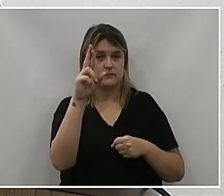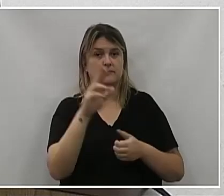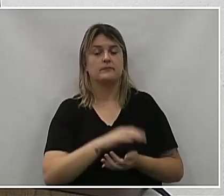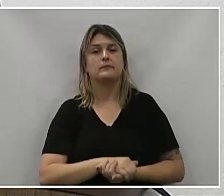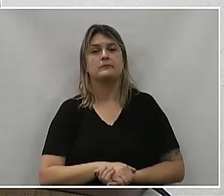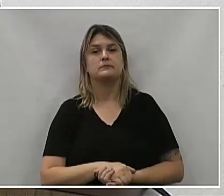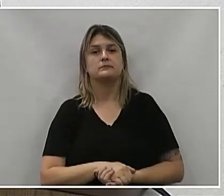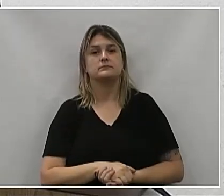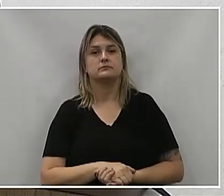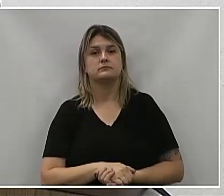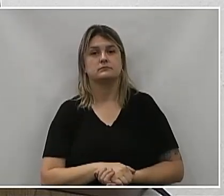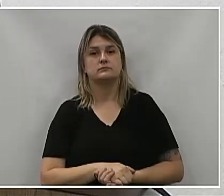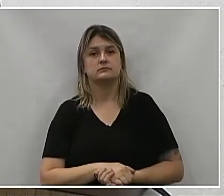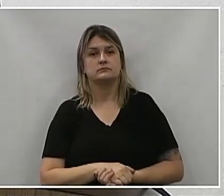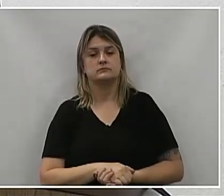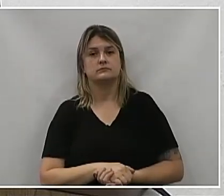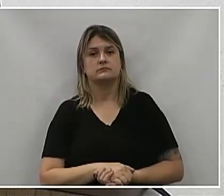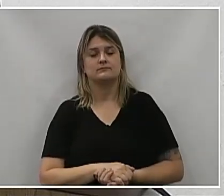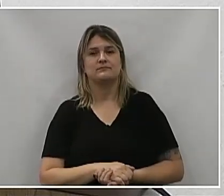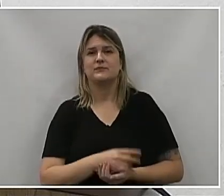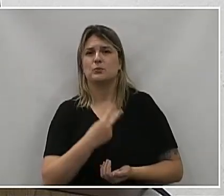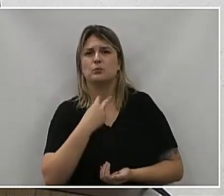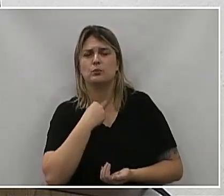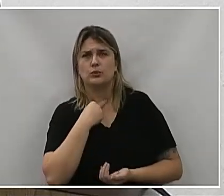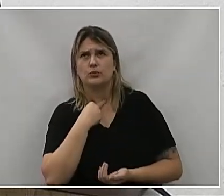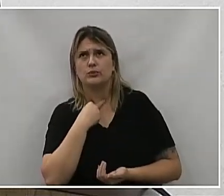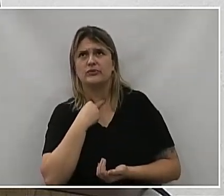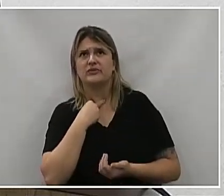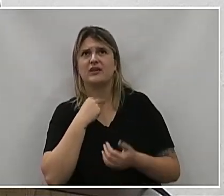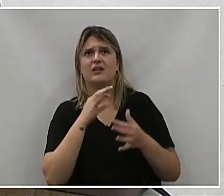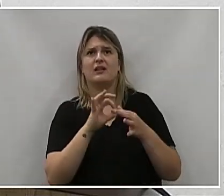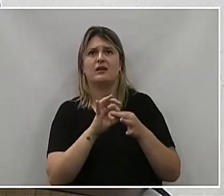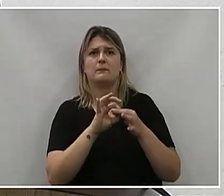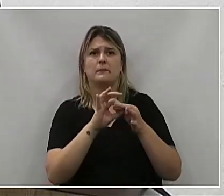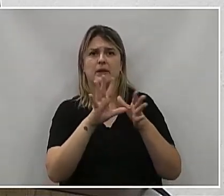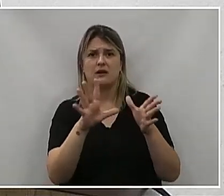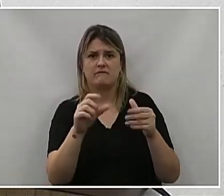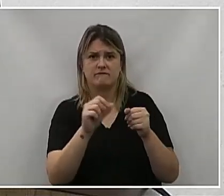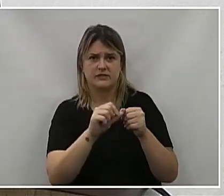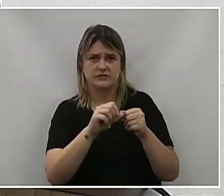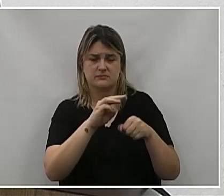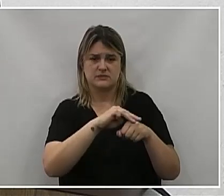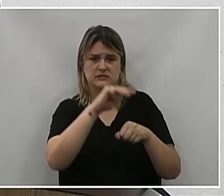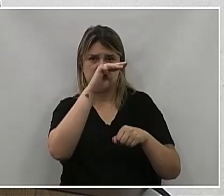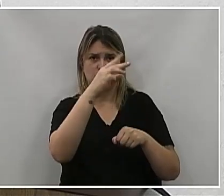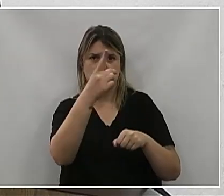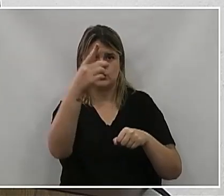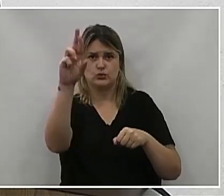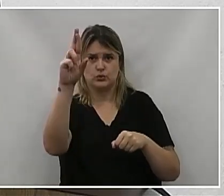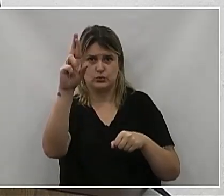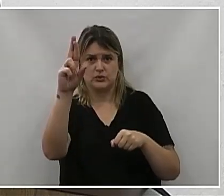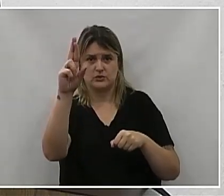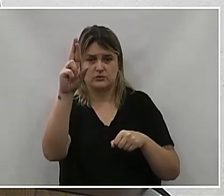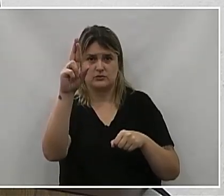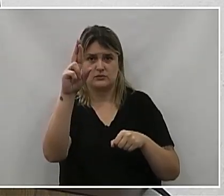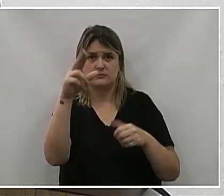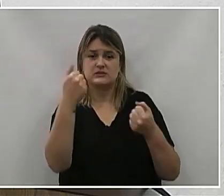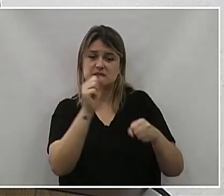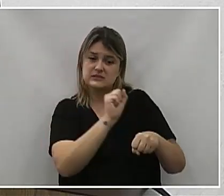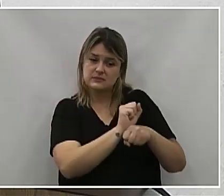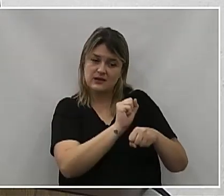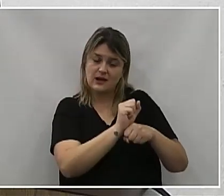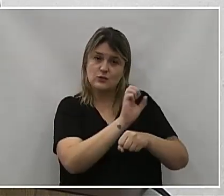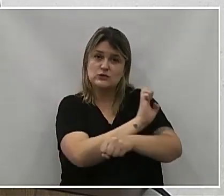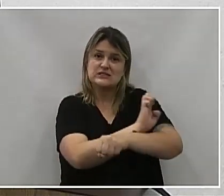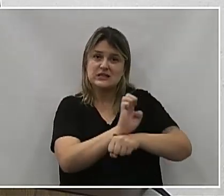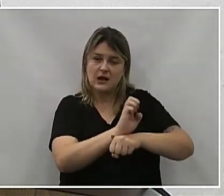estágio probatório. Então você não pode nem liberar o servidor para mestrado dentro do estágio probatório, muito